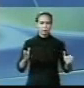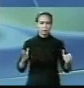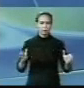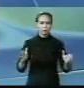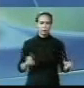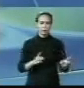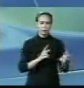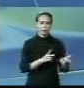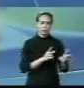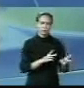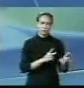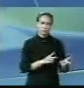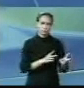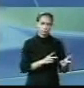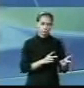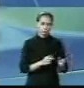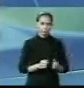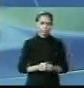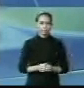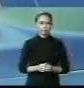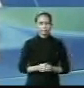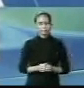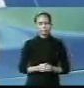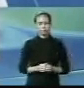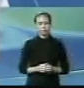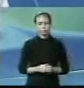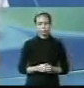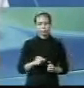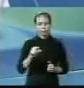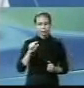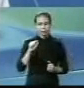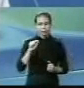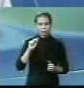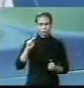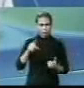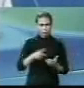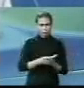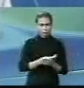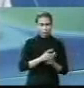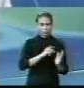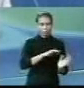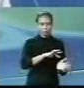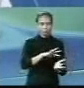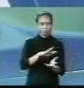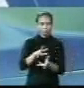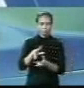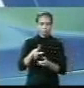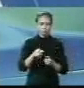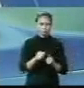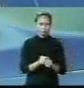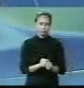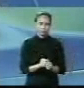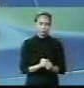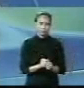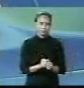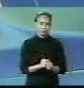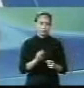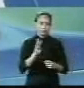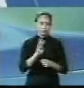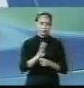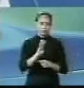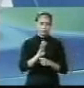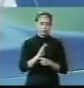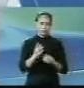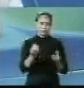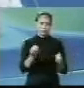fator motivacional, porque o proxy hoje, porque um serviço de proxy é muito utilizado. É